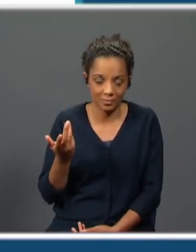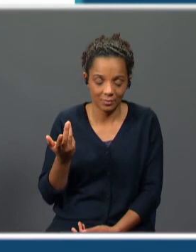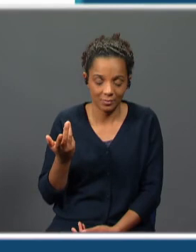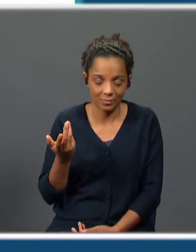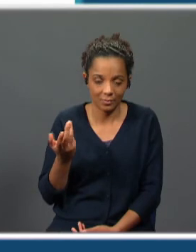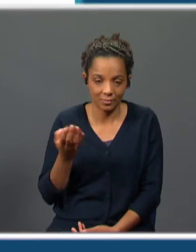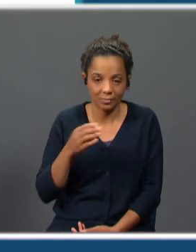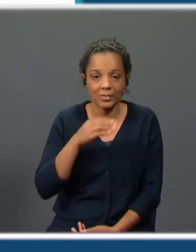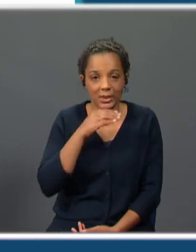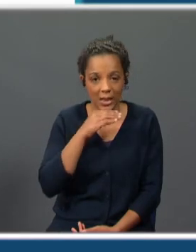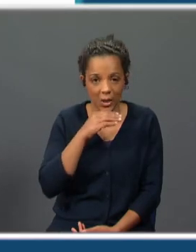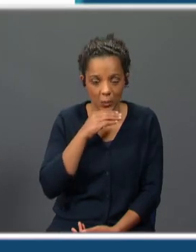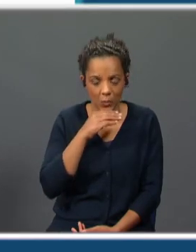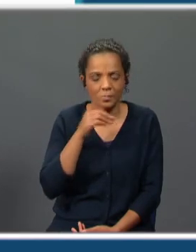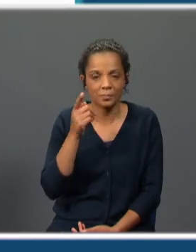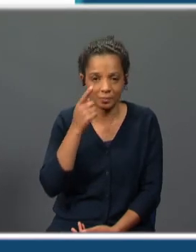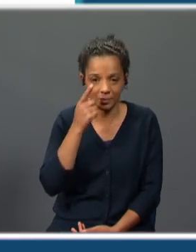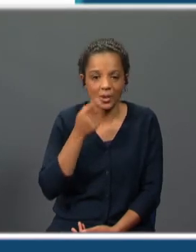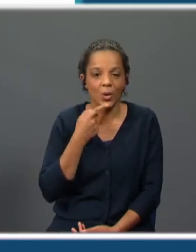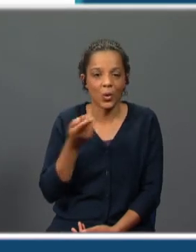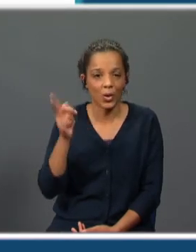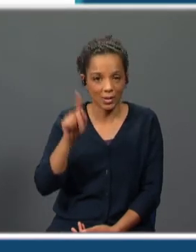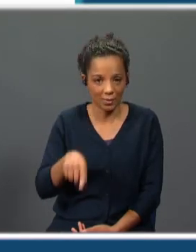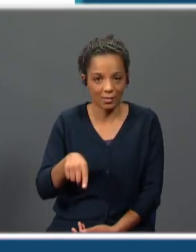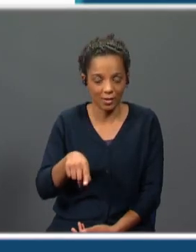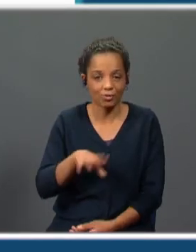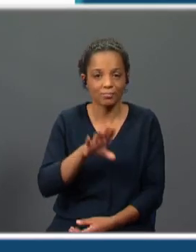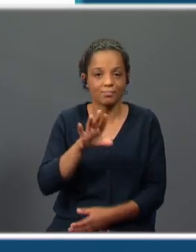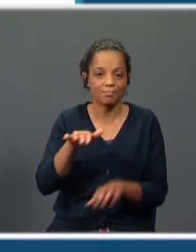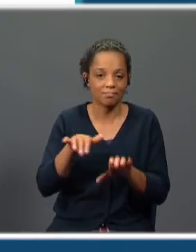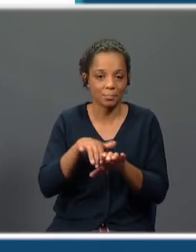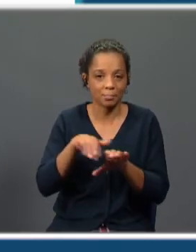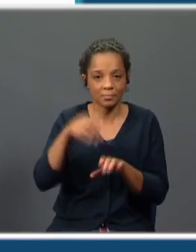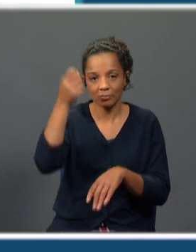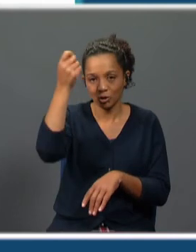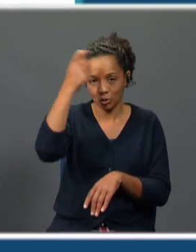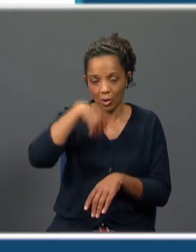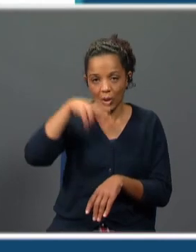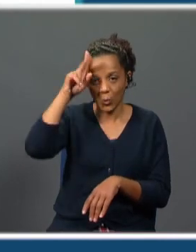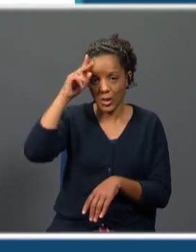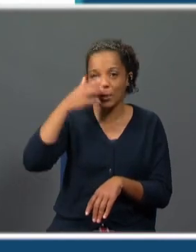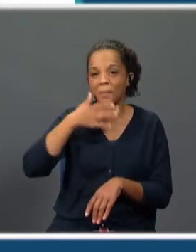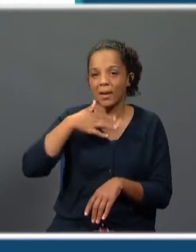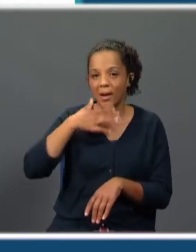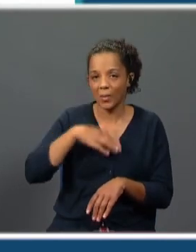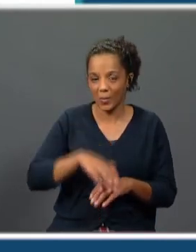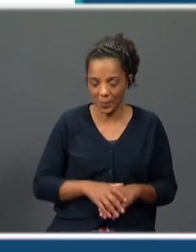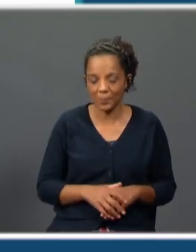temos o cão, que novamente era uma personagem que entrava na história do Coelhinho Branco.